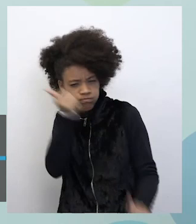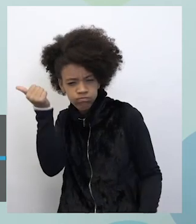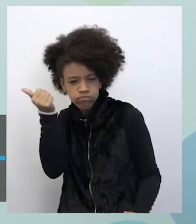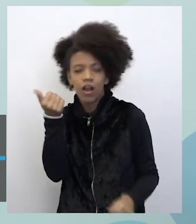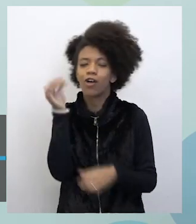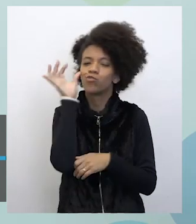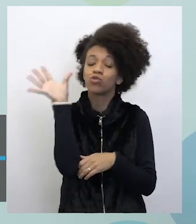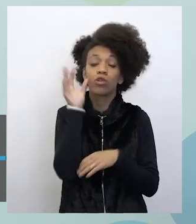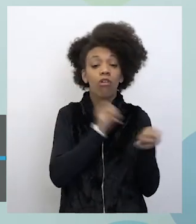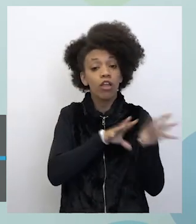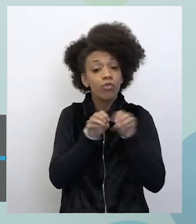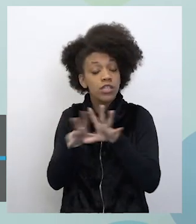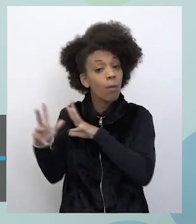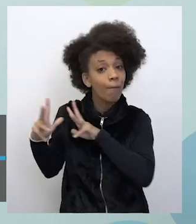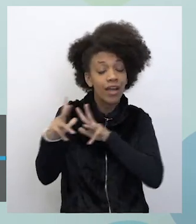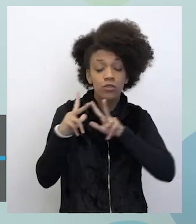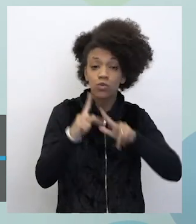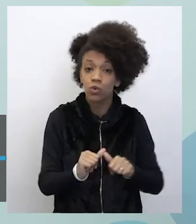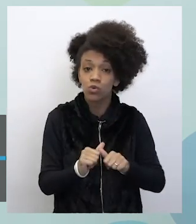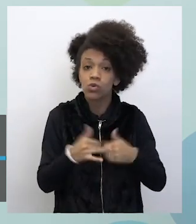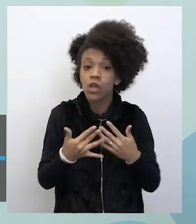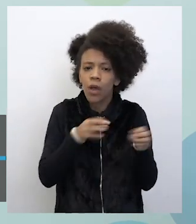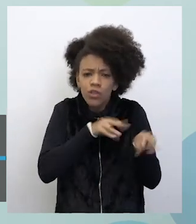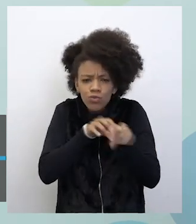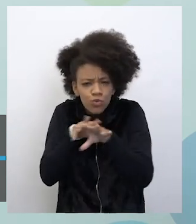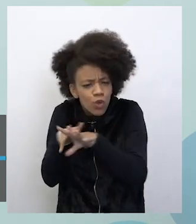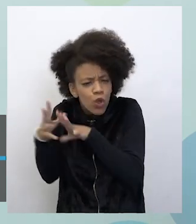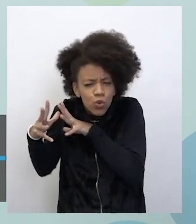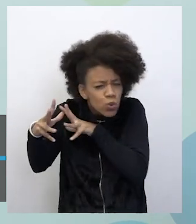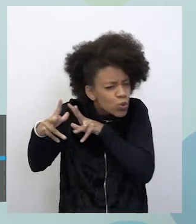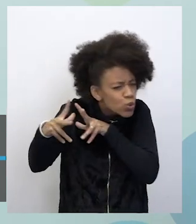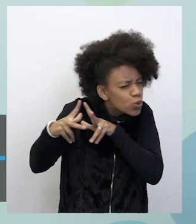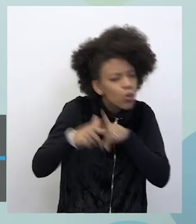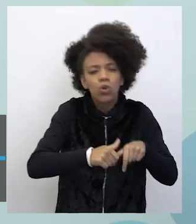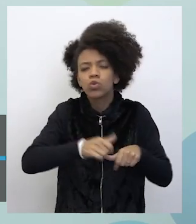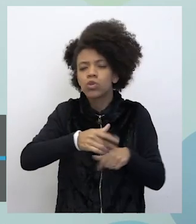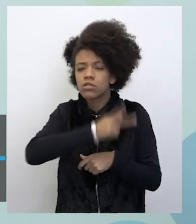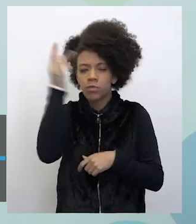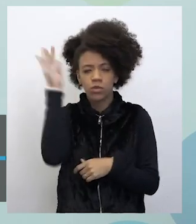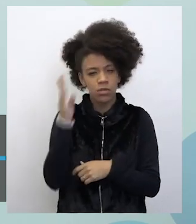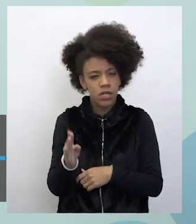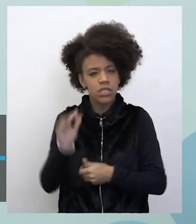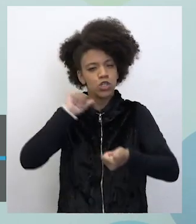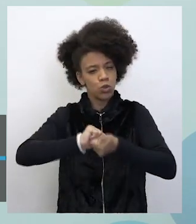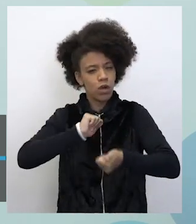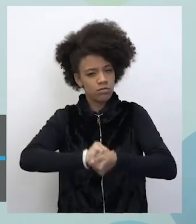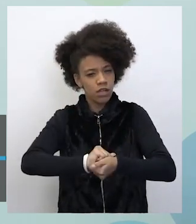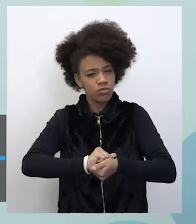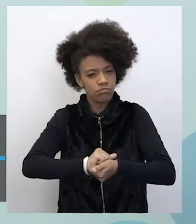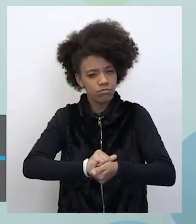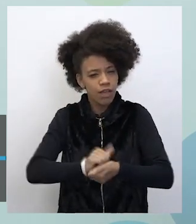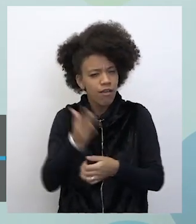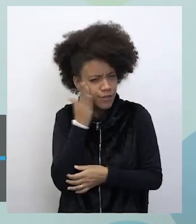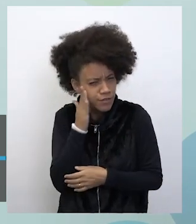para todos, e uma educação para todas e todos os brasileiros de qualidade. Sabe quem está